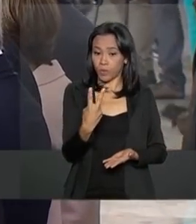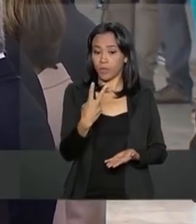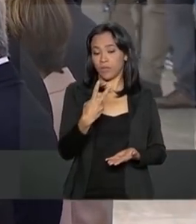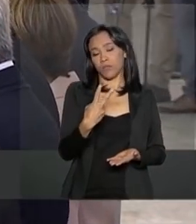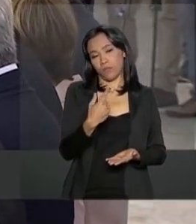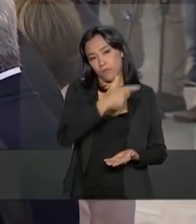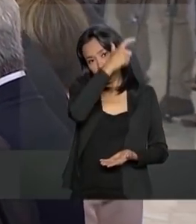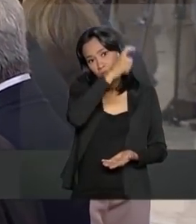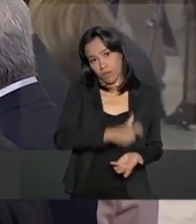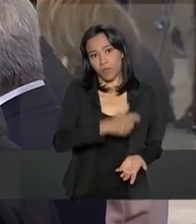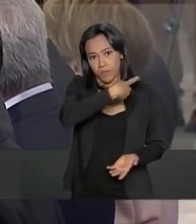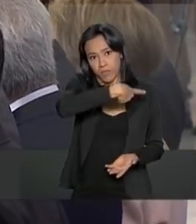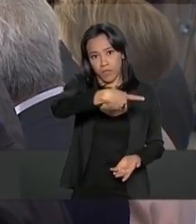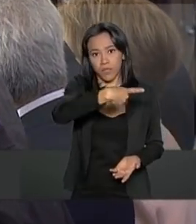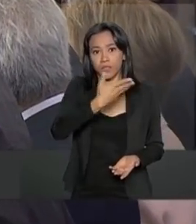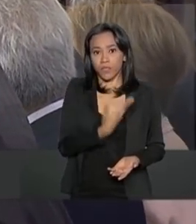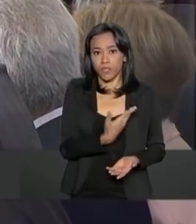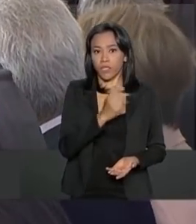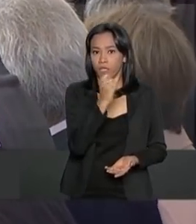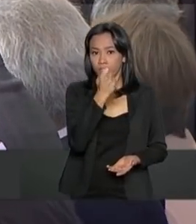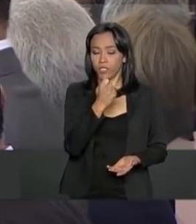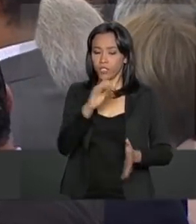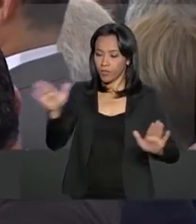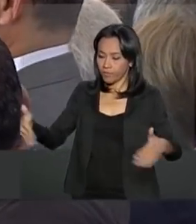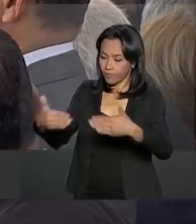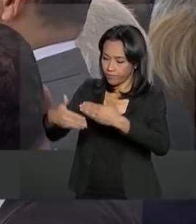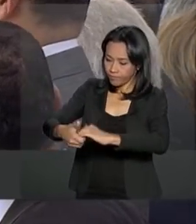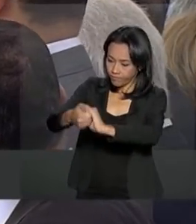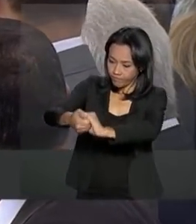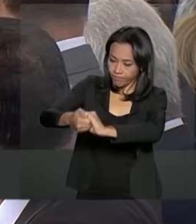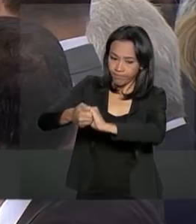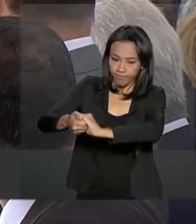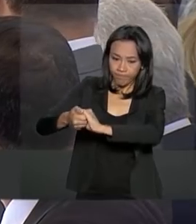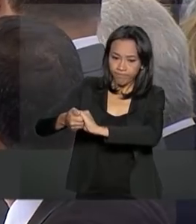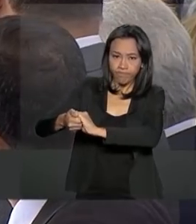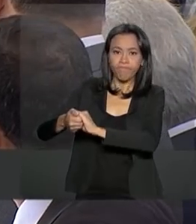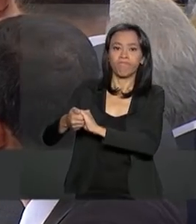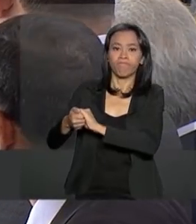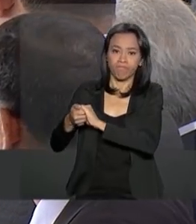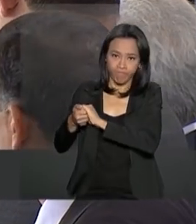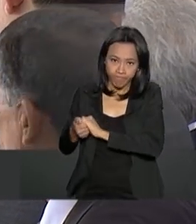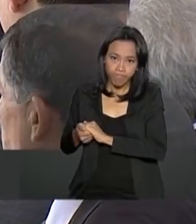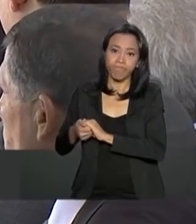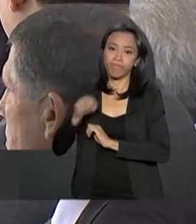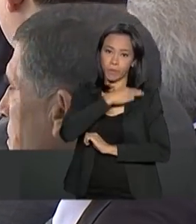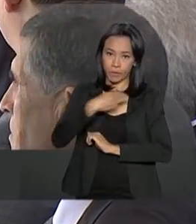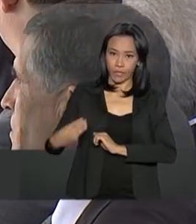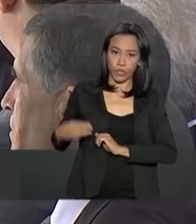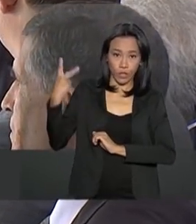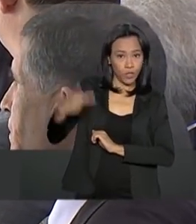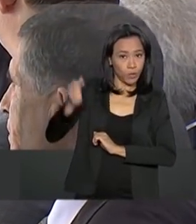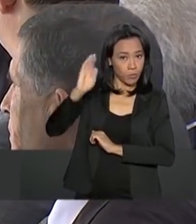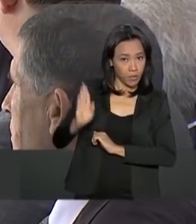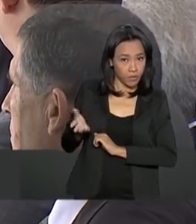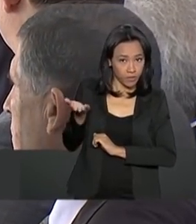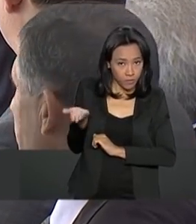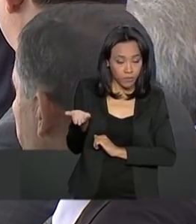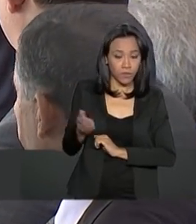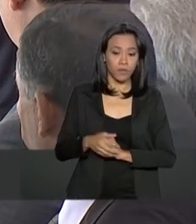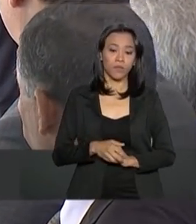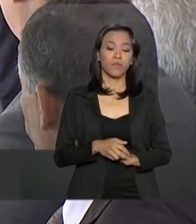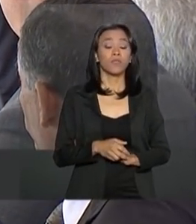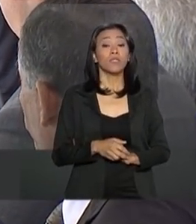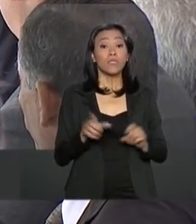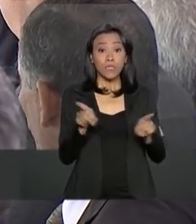Maurício Macri cumprimenta aí a equipe brasileira, os ministros brasileiros. Mais cedo,